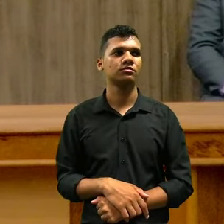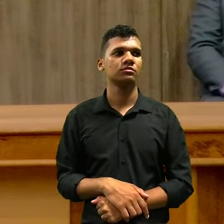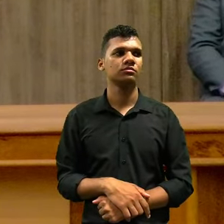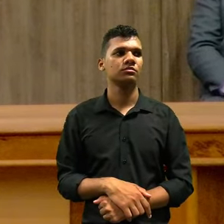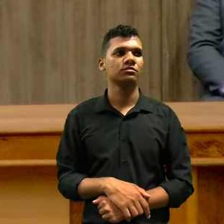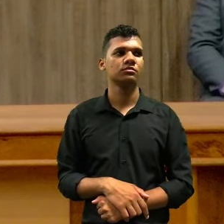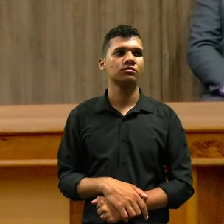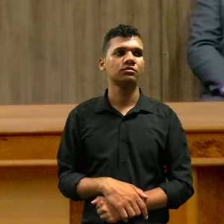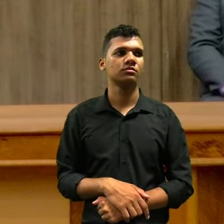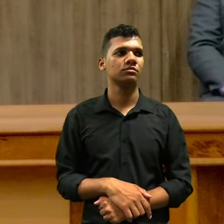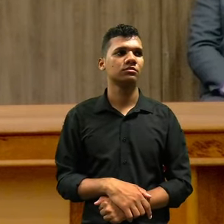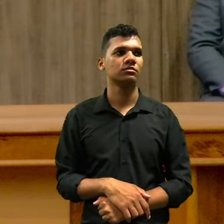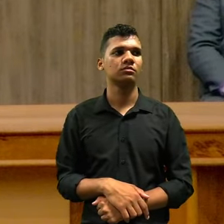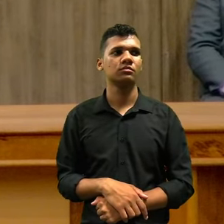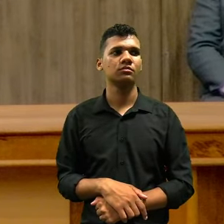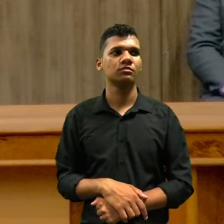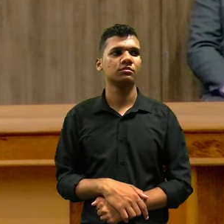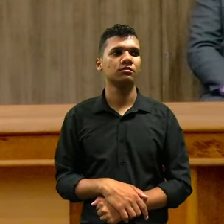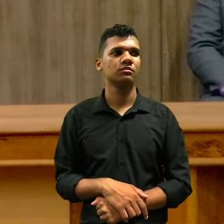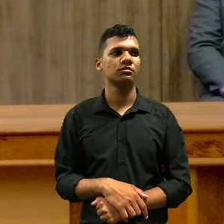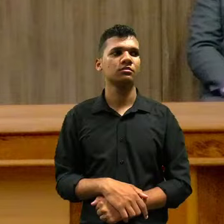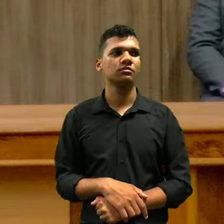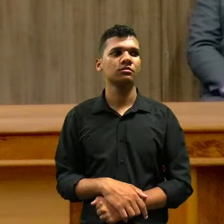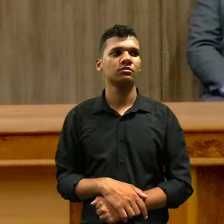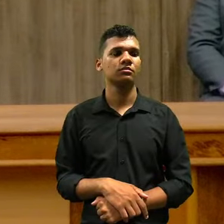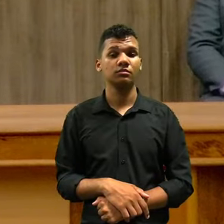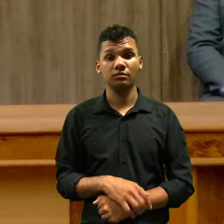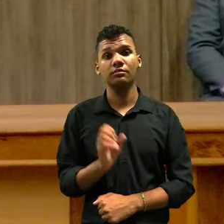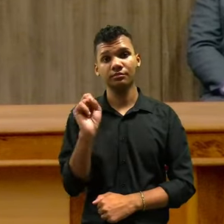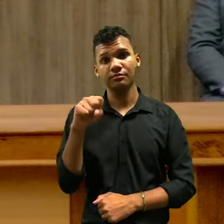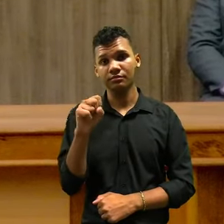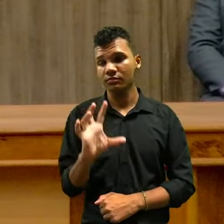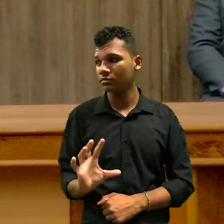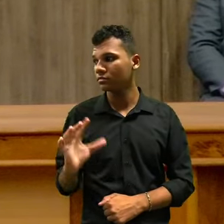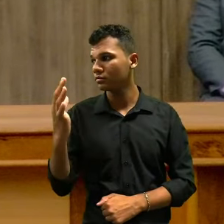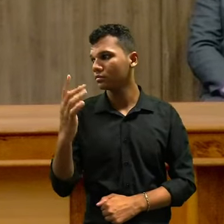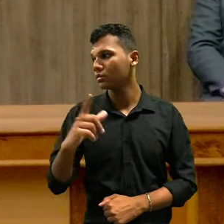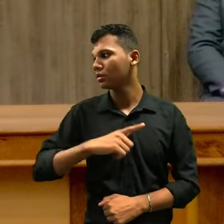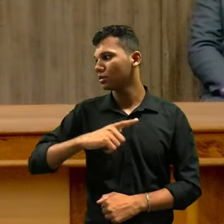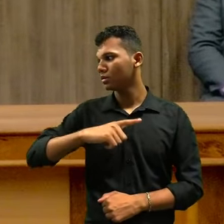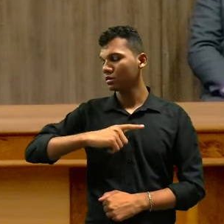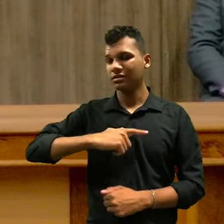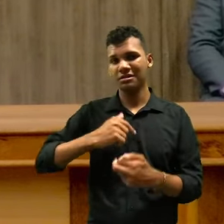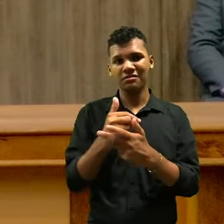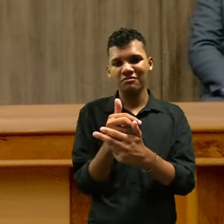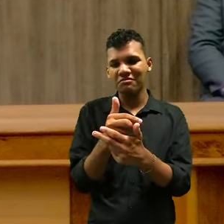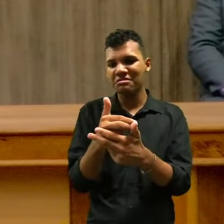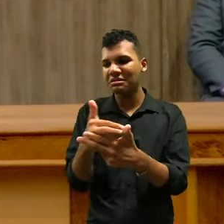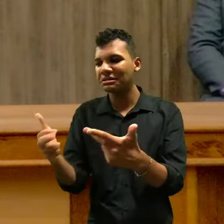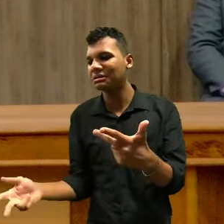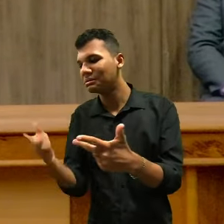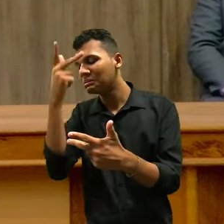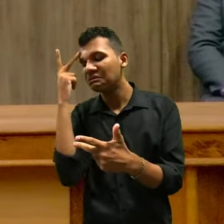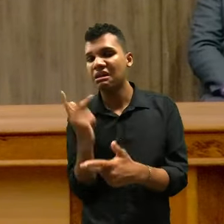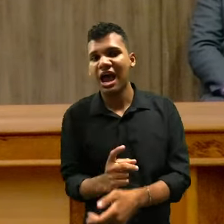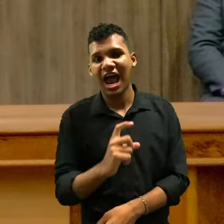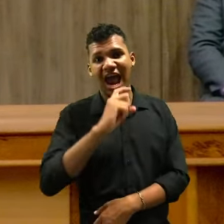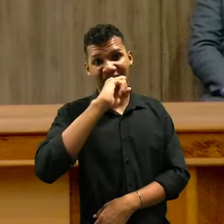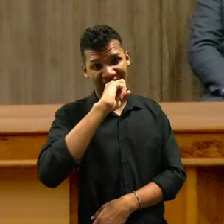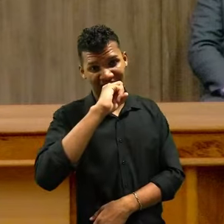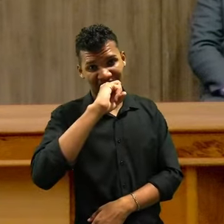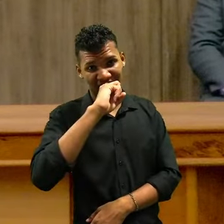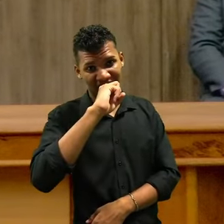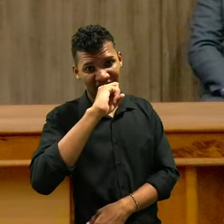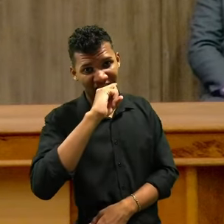Jeová é assim ou não é tem um bocado de invejoso e invejosa